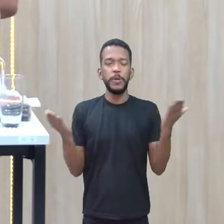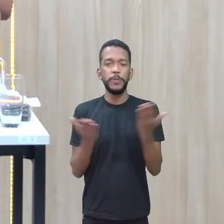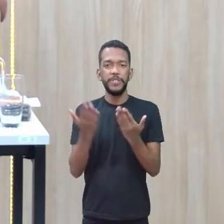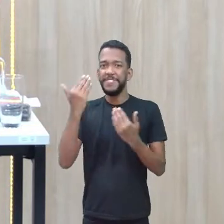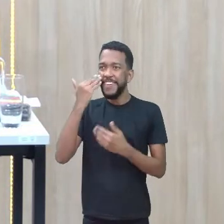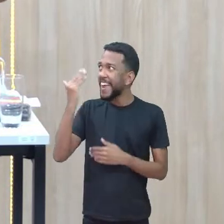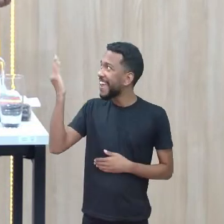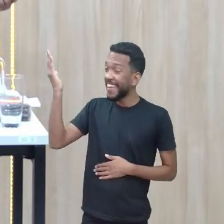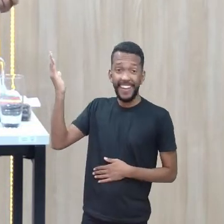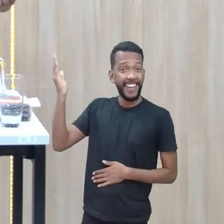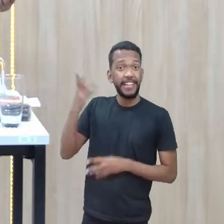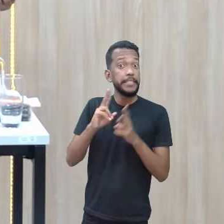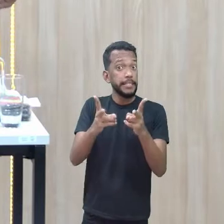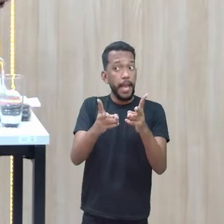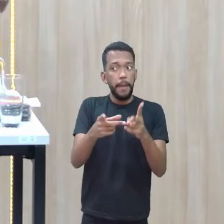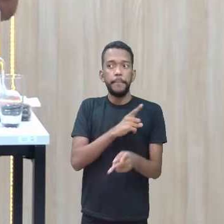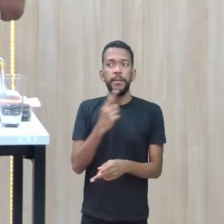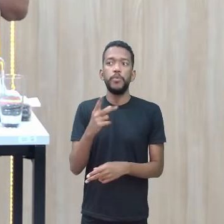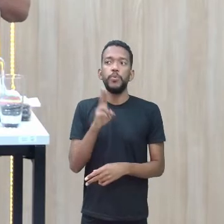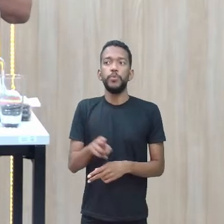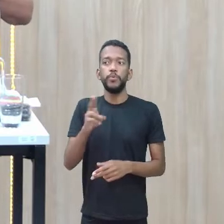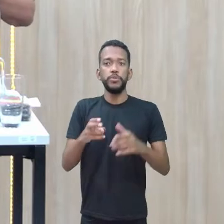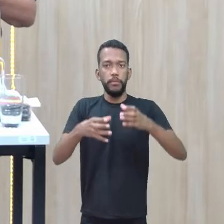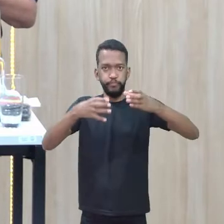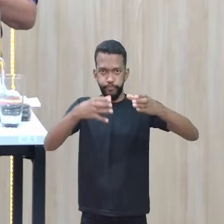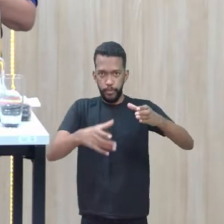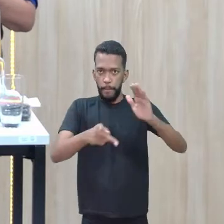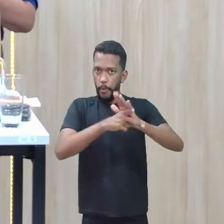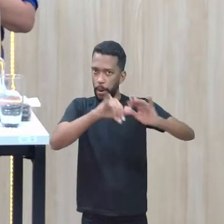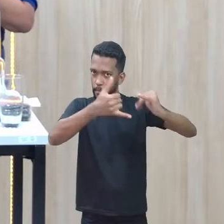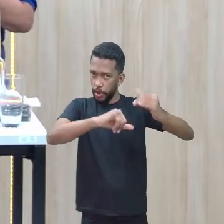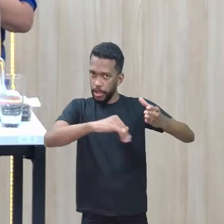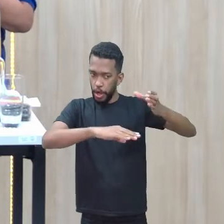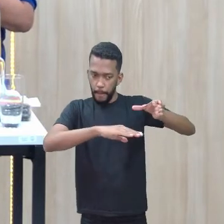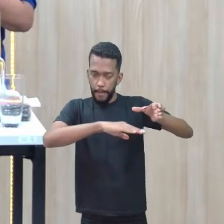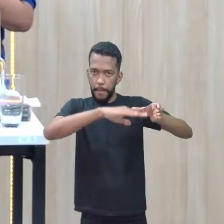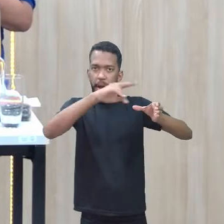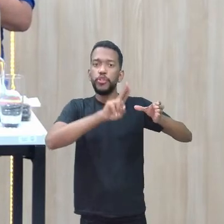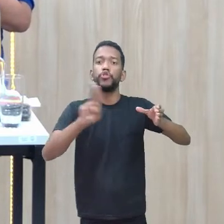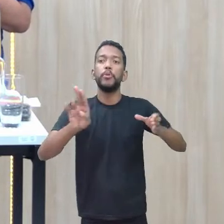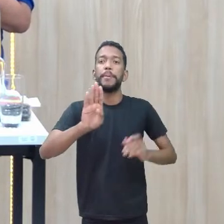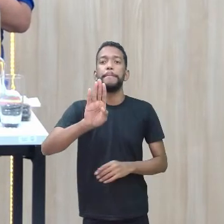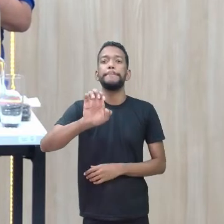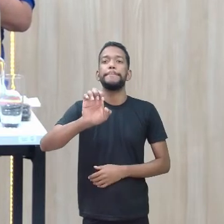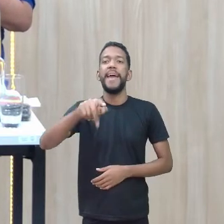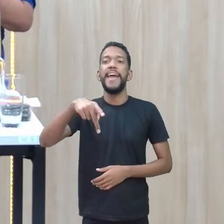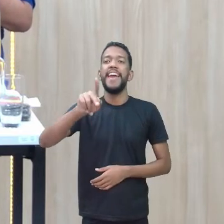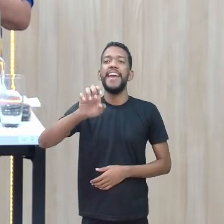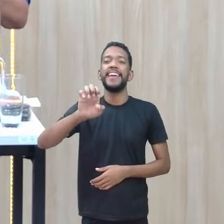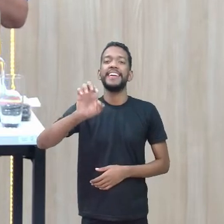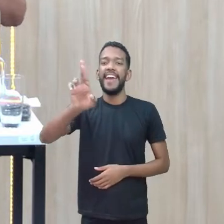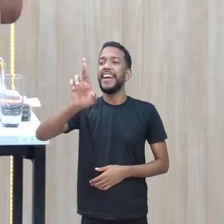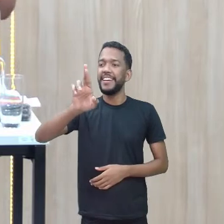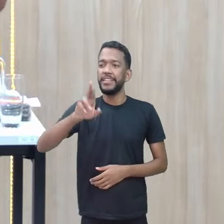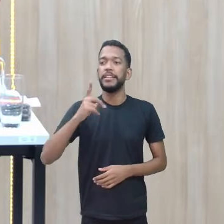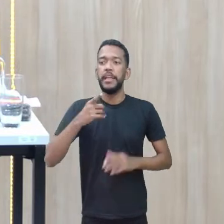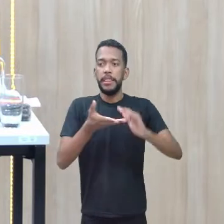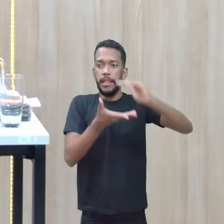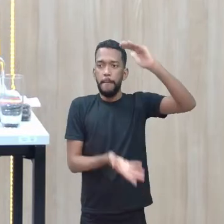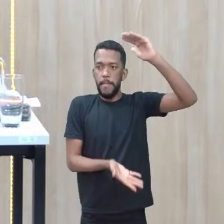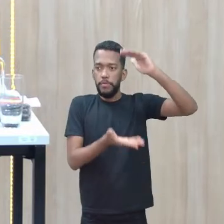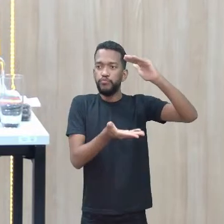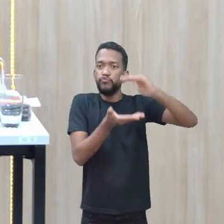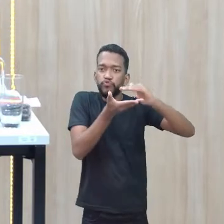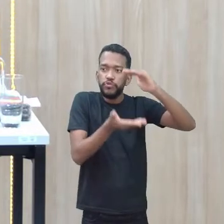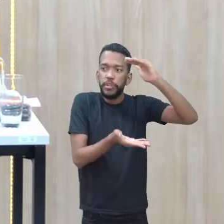Então, sempre eu estou utilizando o copo de laboratório, que é o Becker. Hoje eu tenho vários tamanhos de becker. Eu tenho